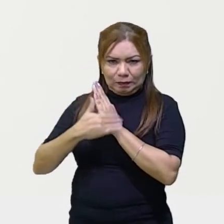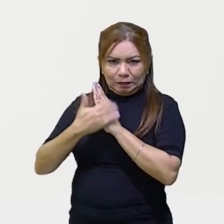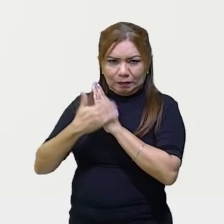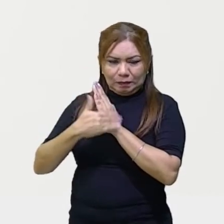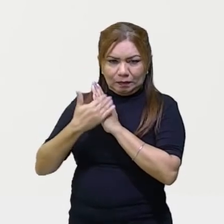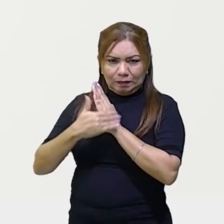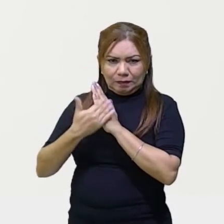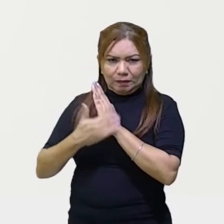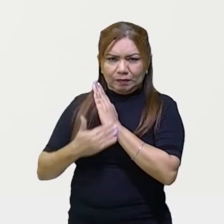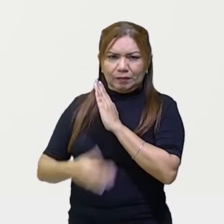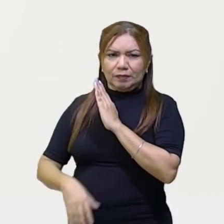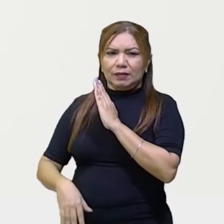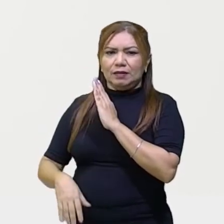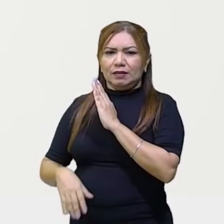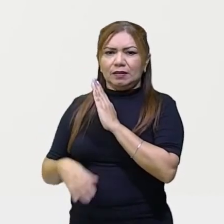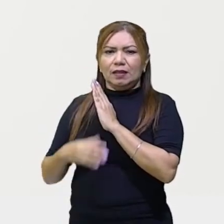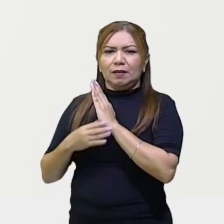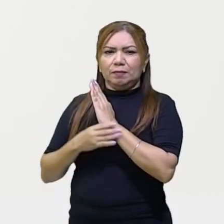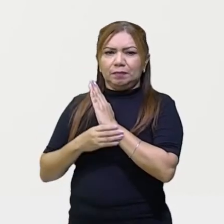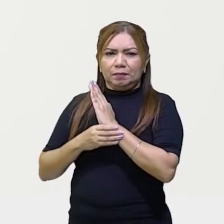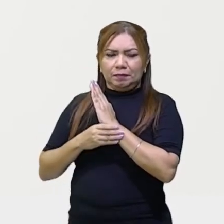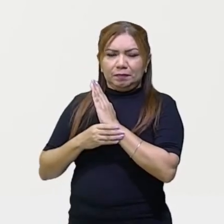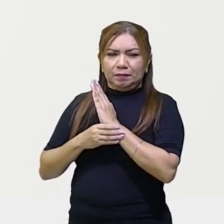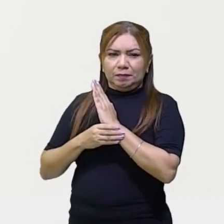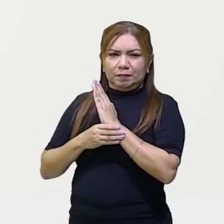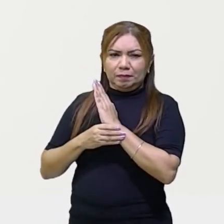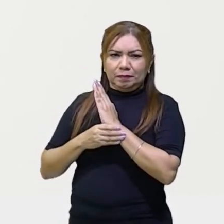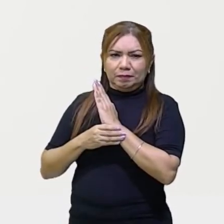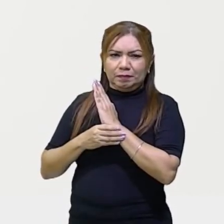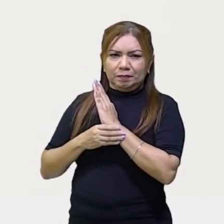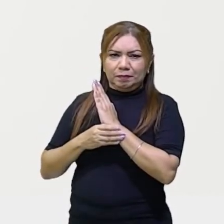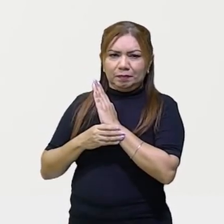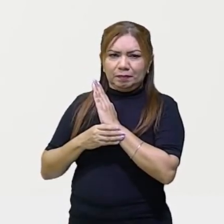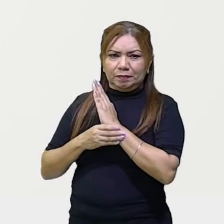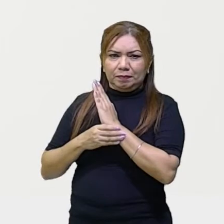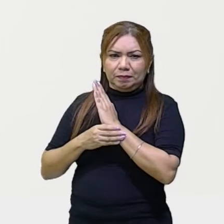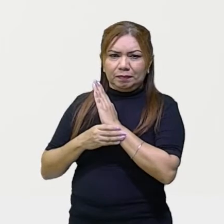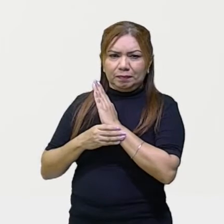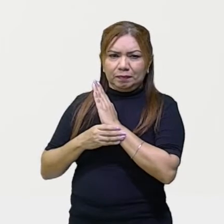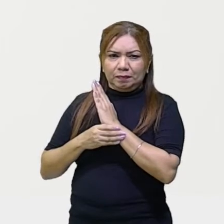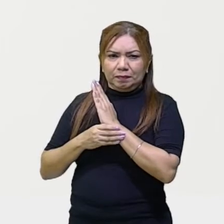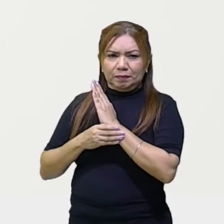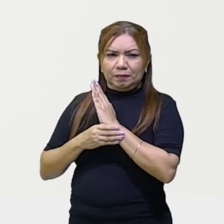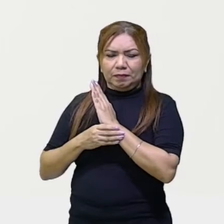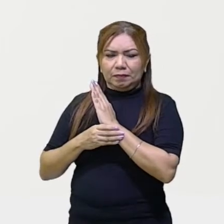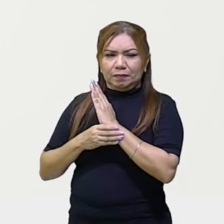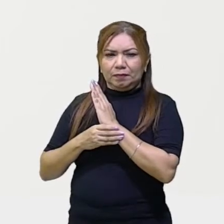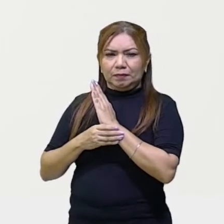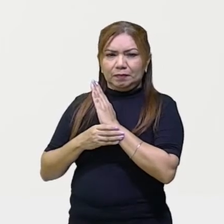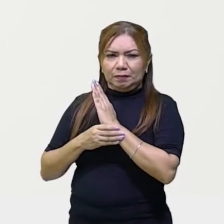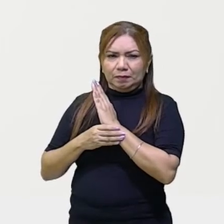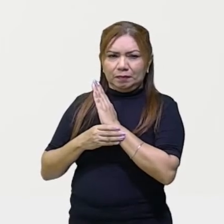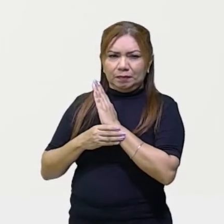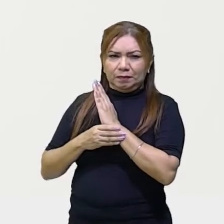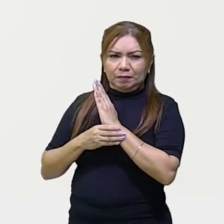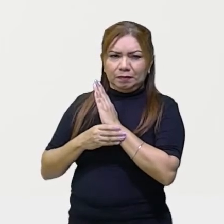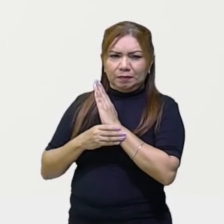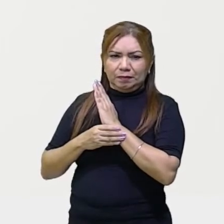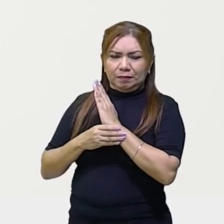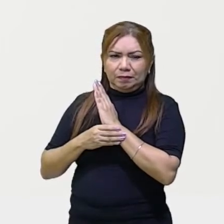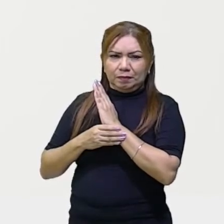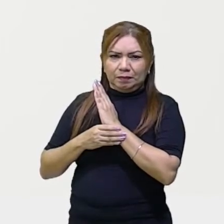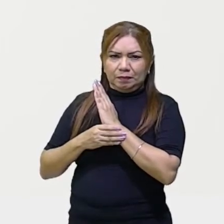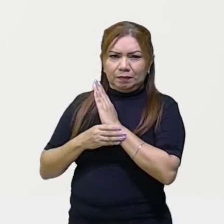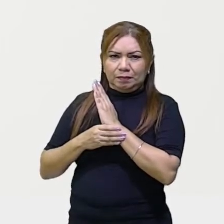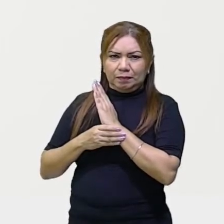e tem mais duas bases que são fáceis também então ele vai ter que cinco penta 5 até simples que eu posso